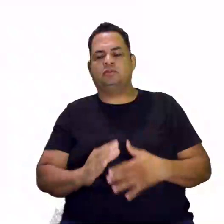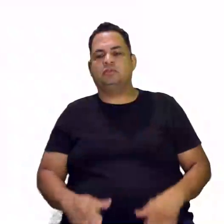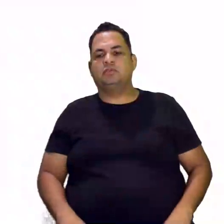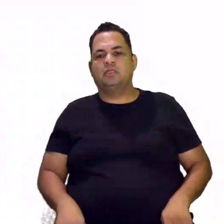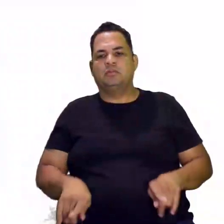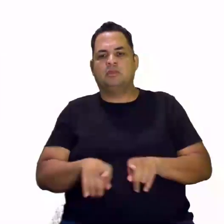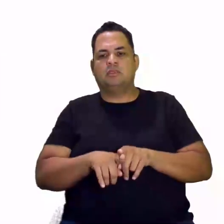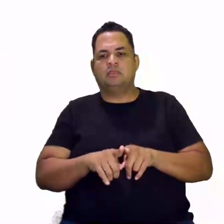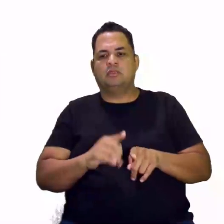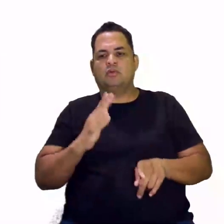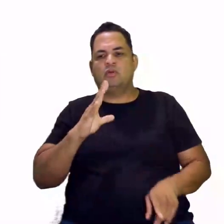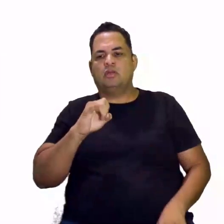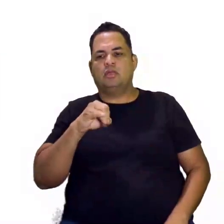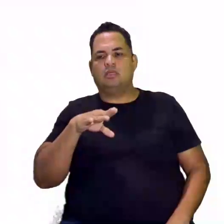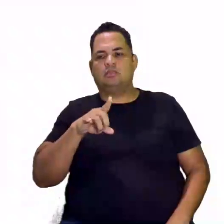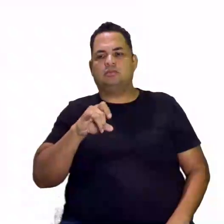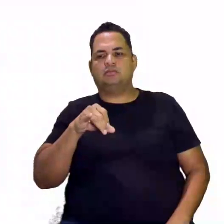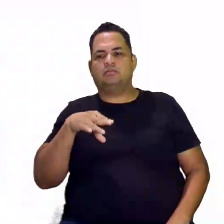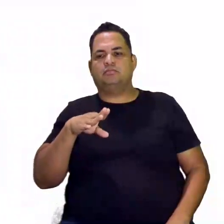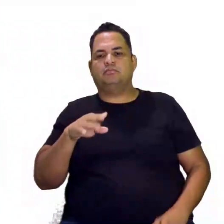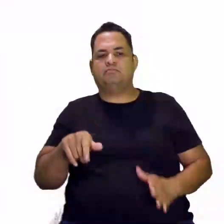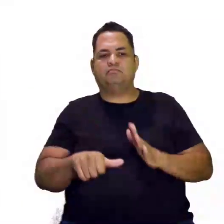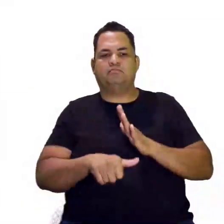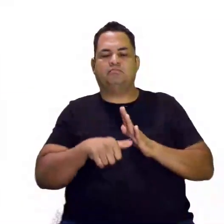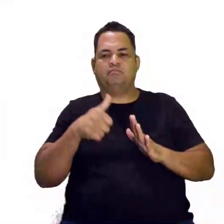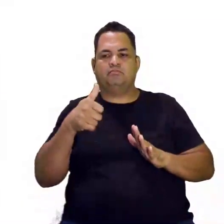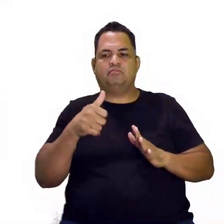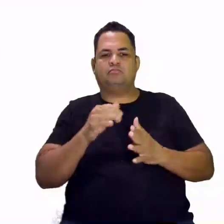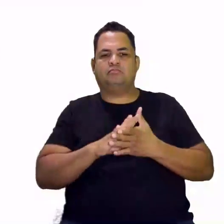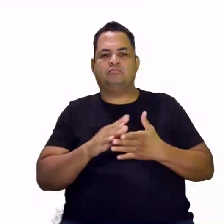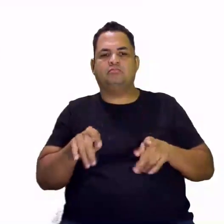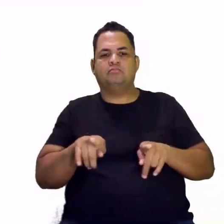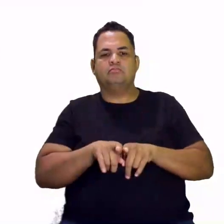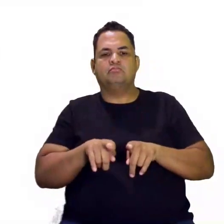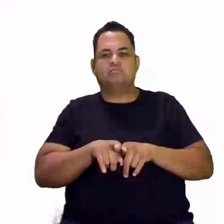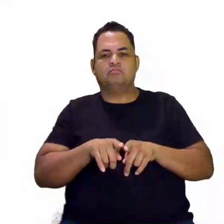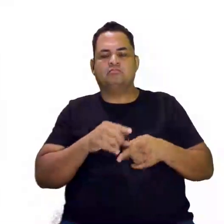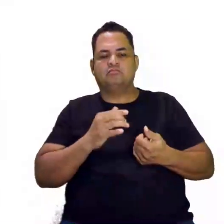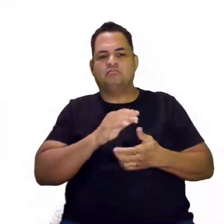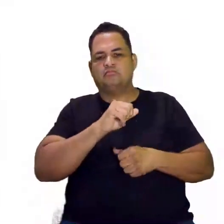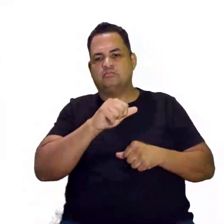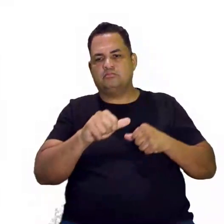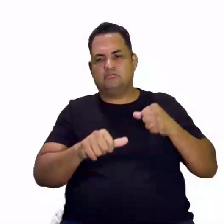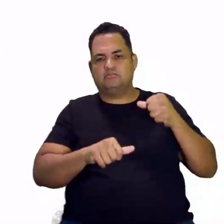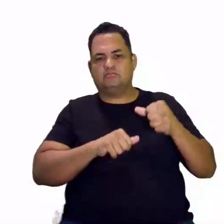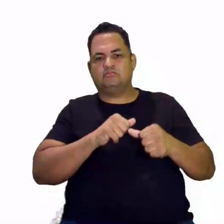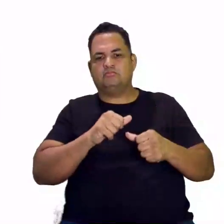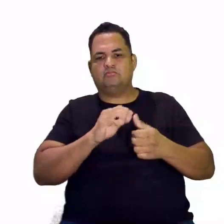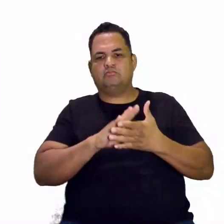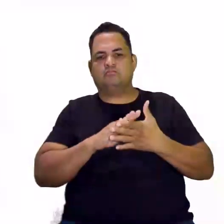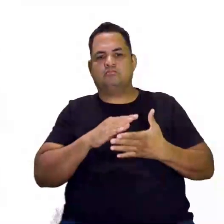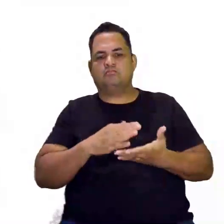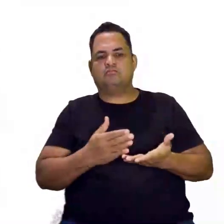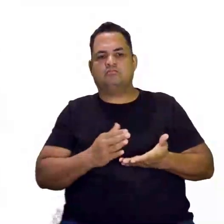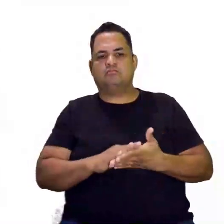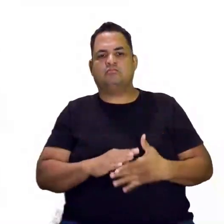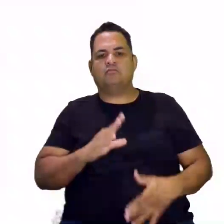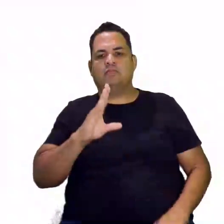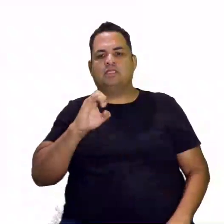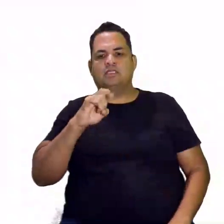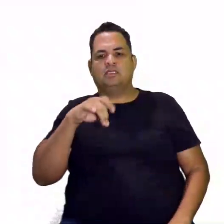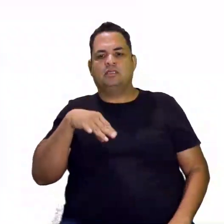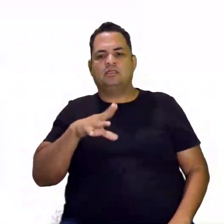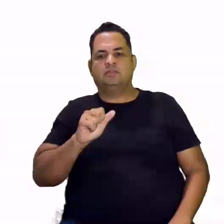cestóideos e corais primitivos. E na transição desse período Mesozoico para o